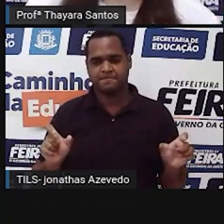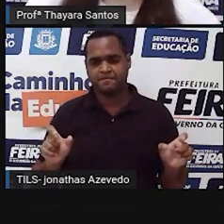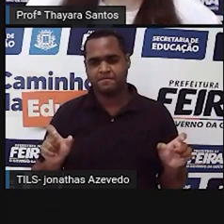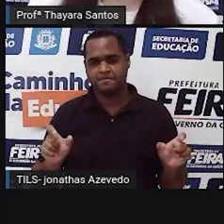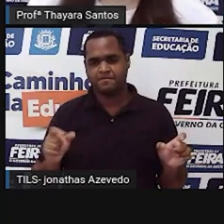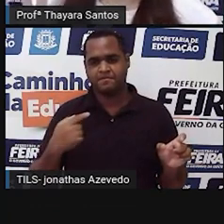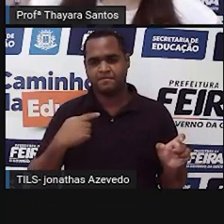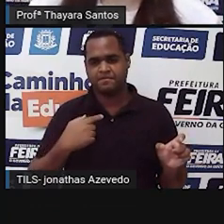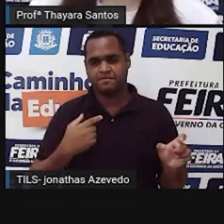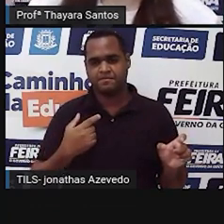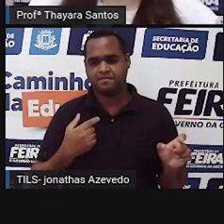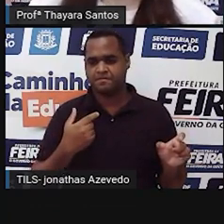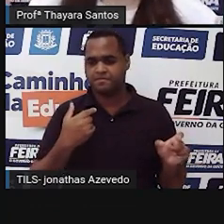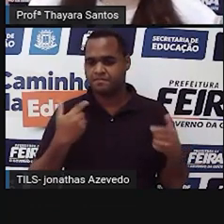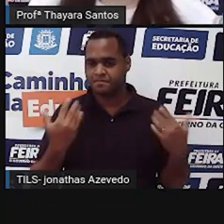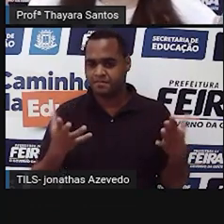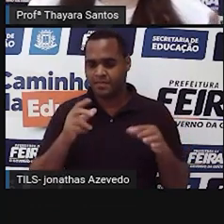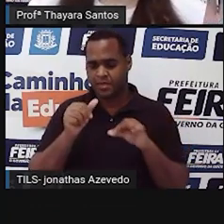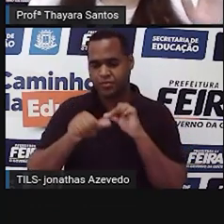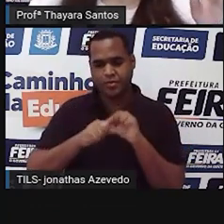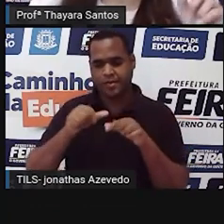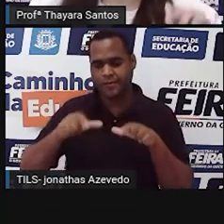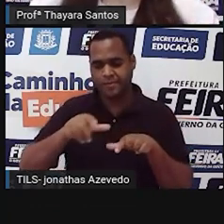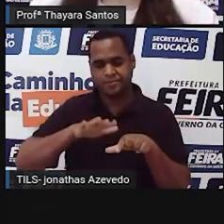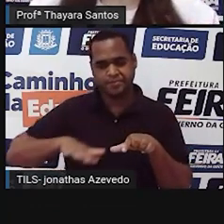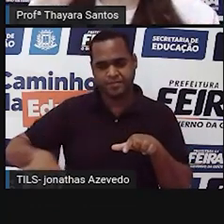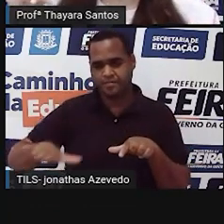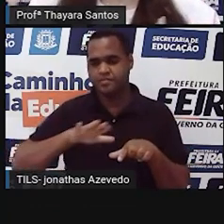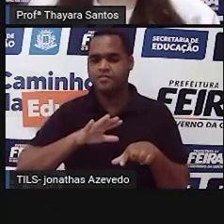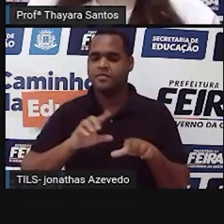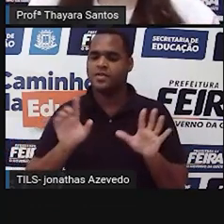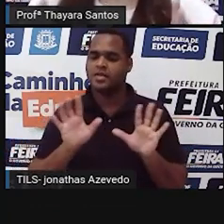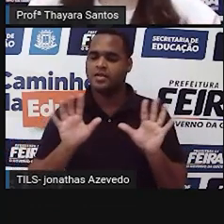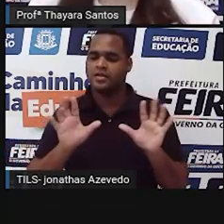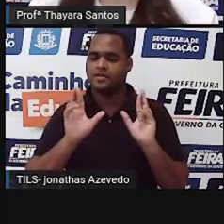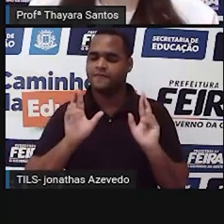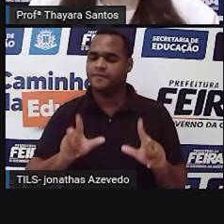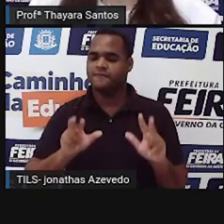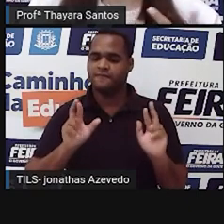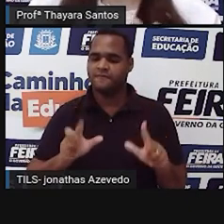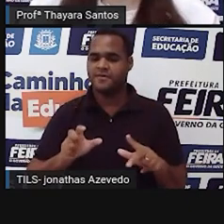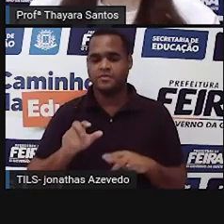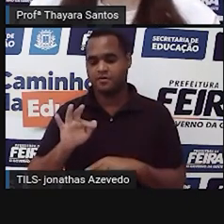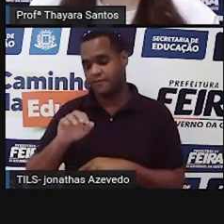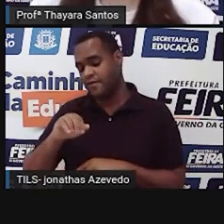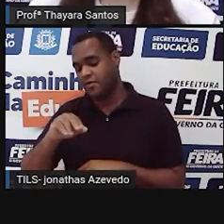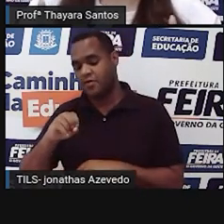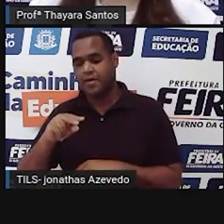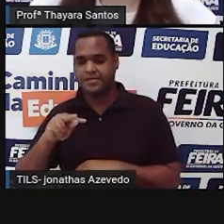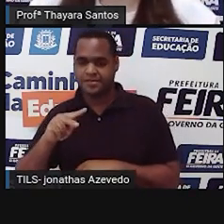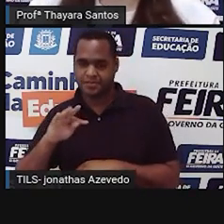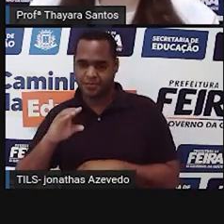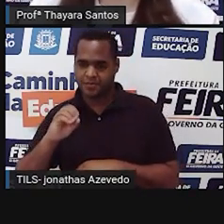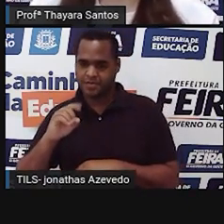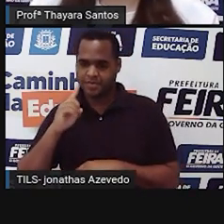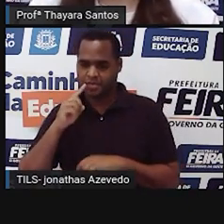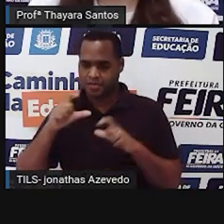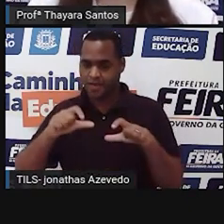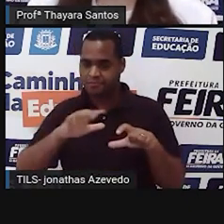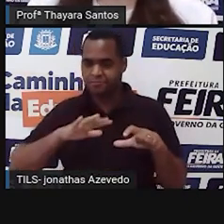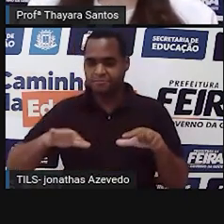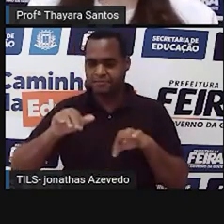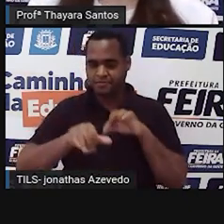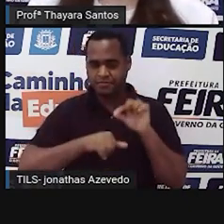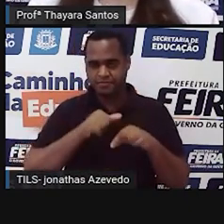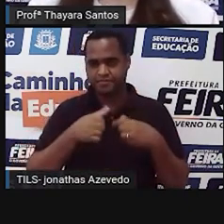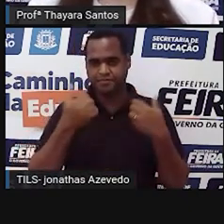o genótipo não muda de acordo com o ambiente. O fenótipo, sim, ele pode sofrer alteração de acordo com o ambiente. Vocês vão entender isso daqui